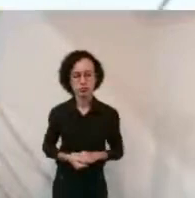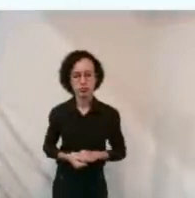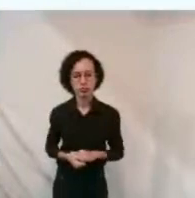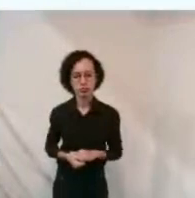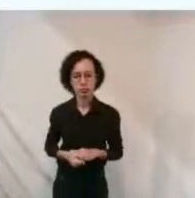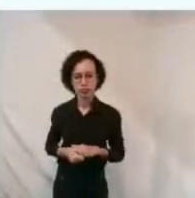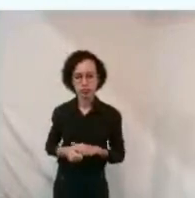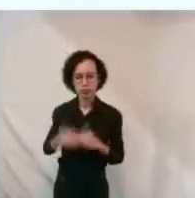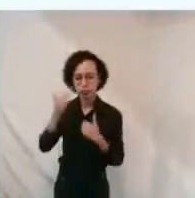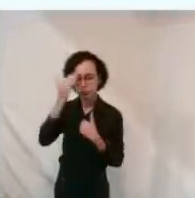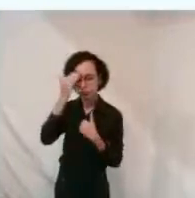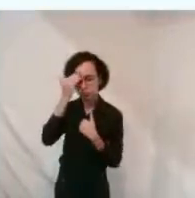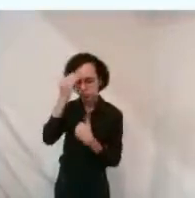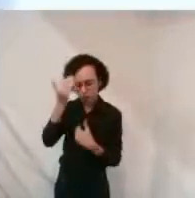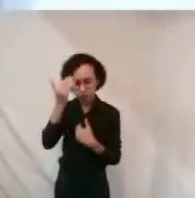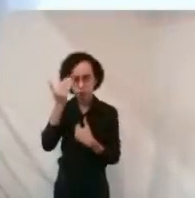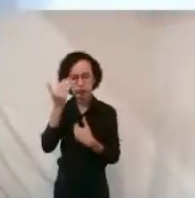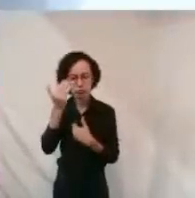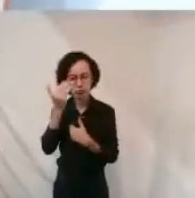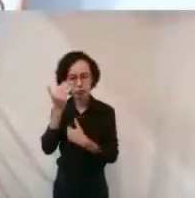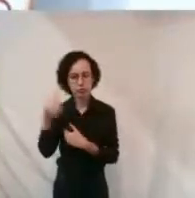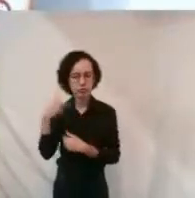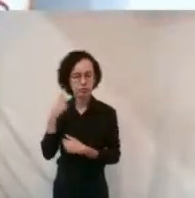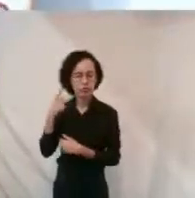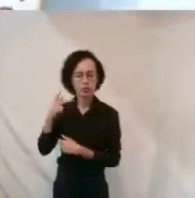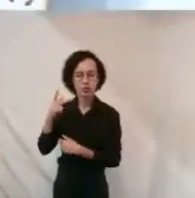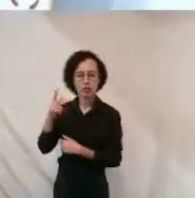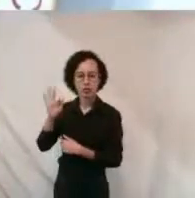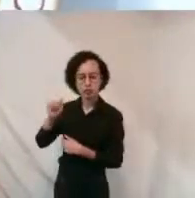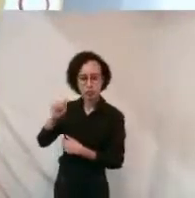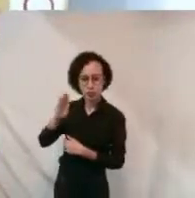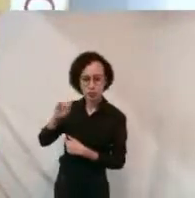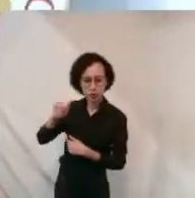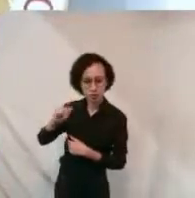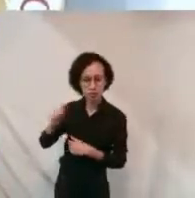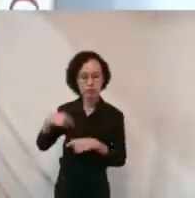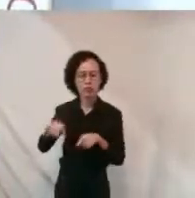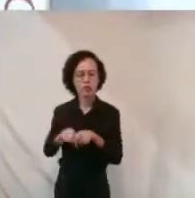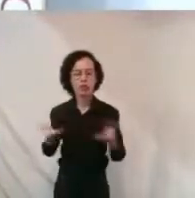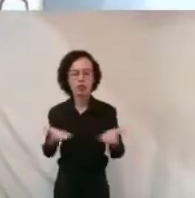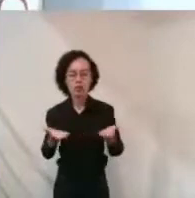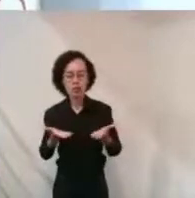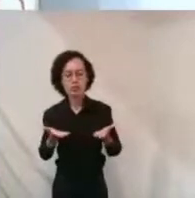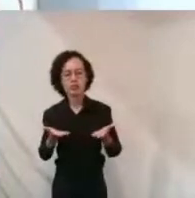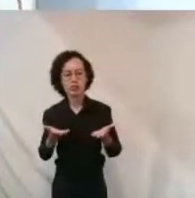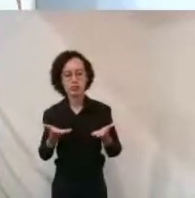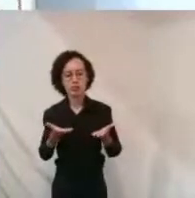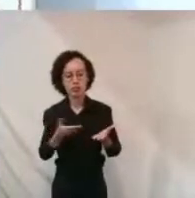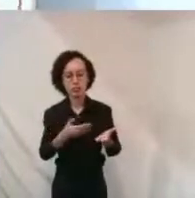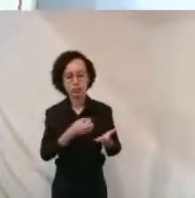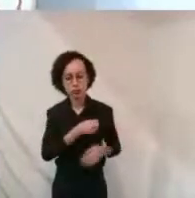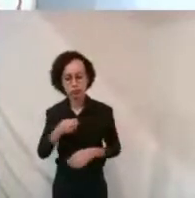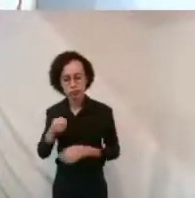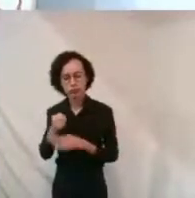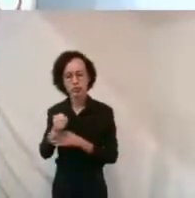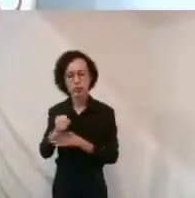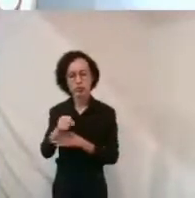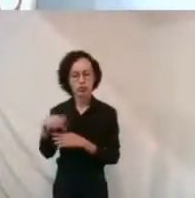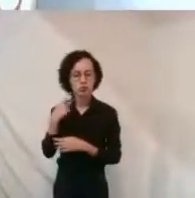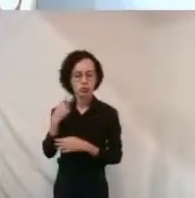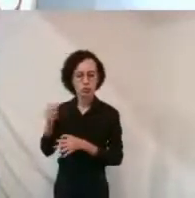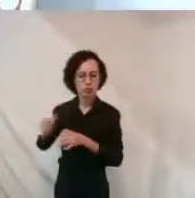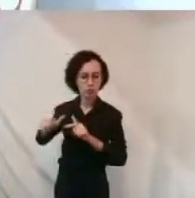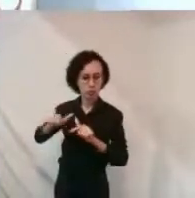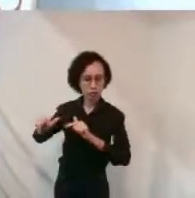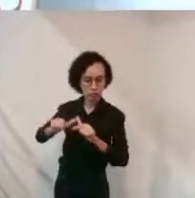Nosso agradecimento às palavras da doutora Fabiana. Passamos a palavra ao excelentíssimo senhor Procurador do Trabalho e